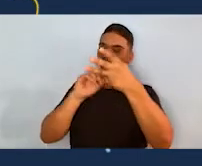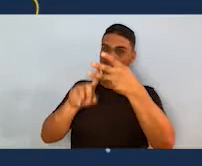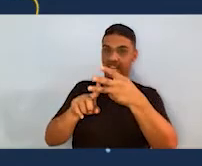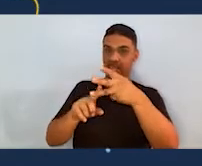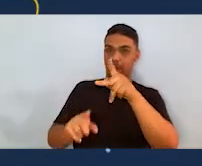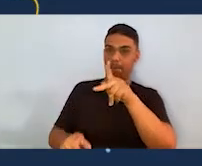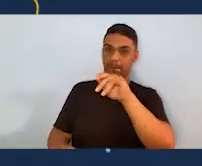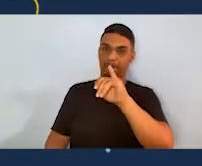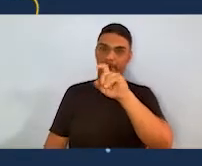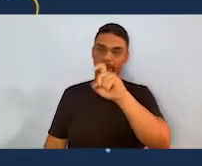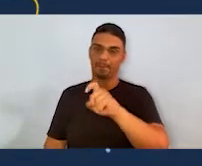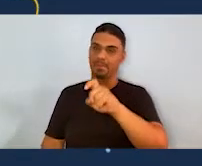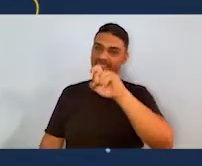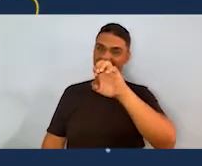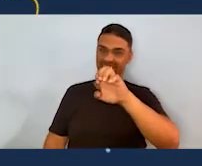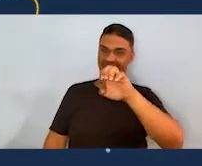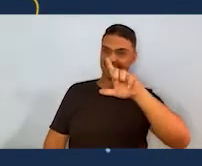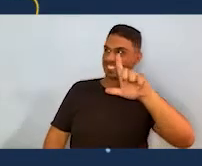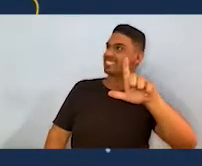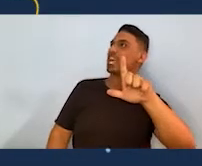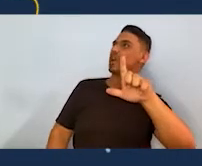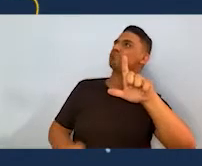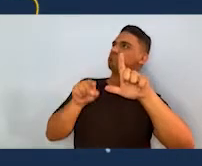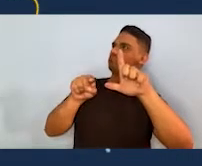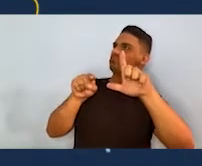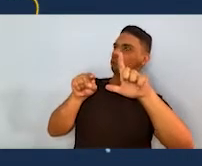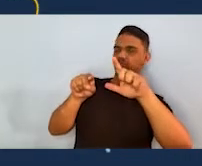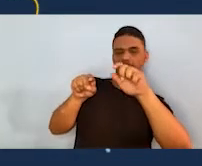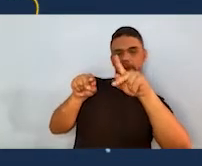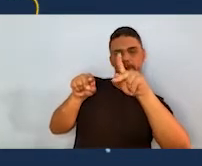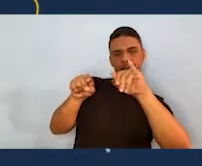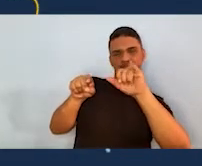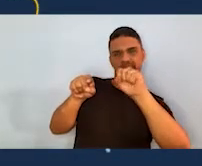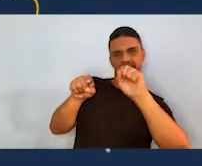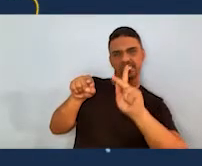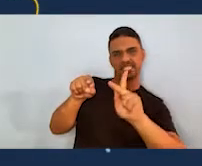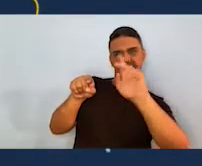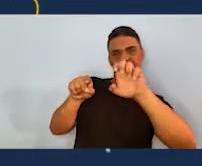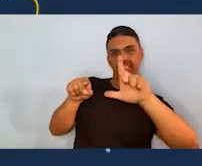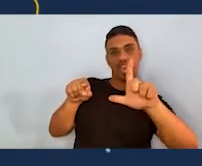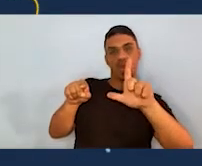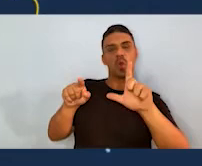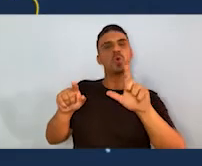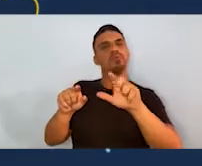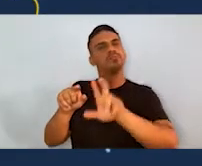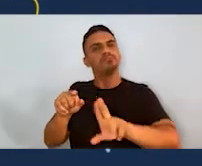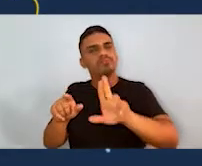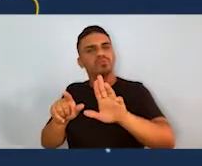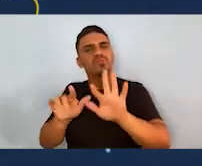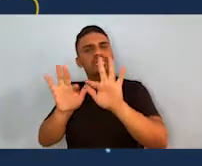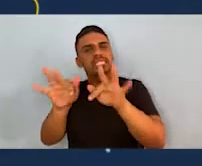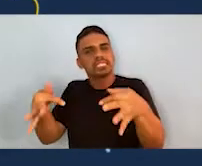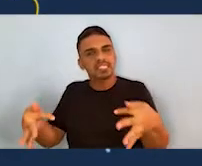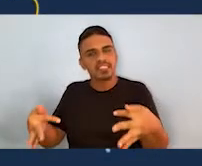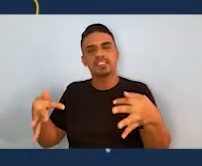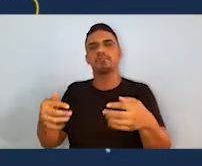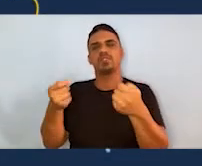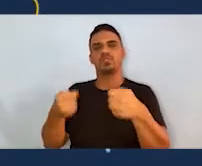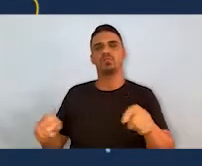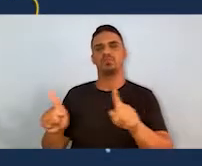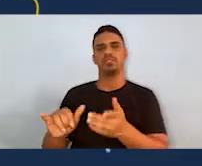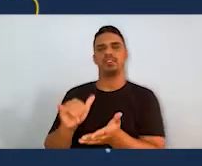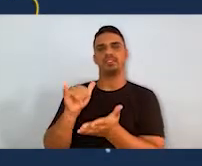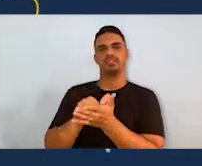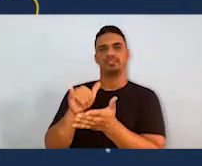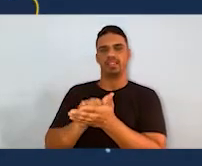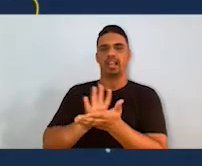Piskel. O Piskel, ele é simples, você consegue aprender ele relativamente rápido, você não precisa instalar.